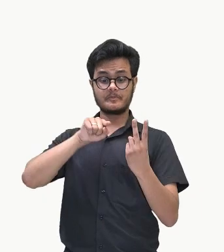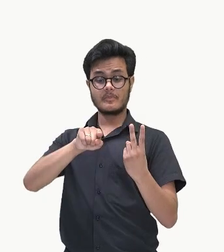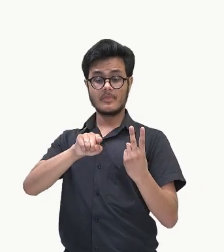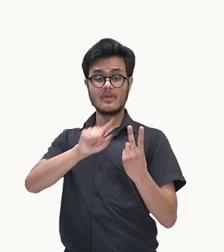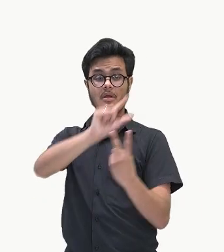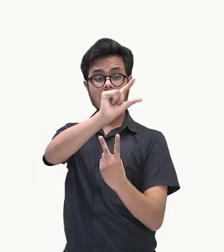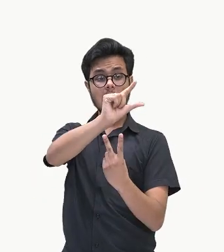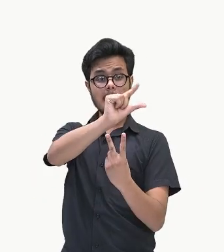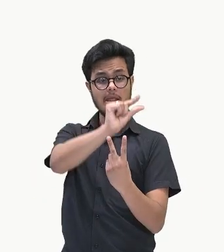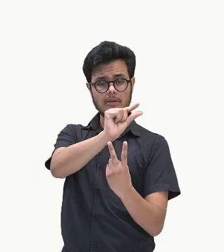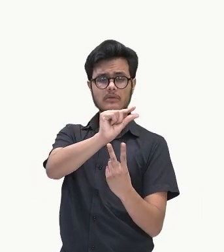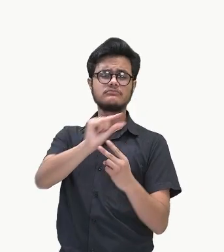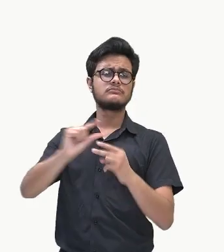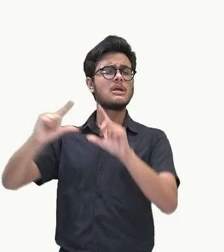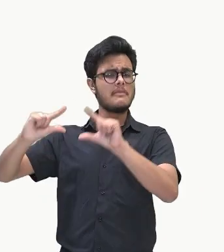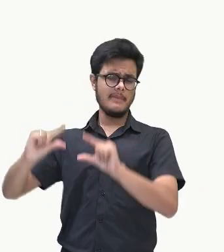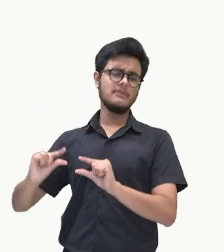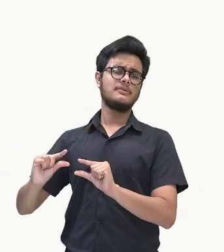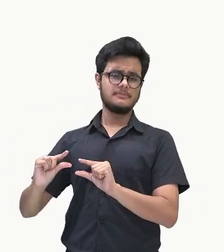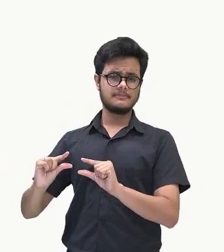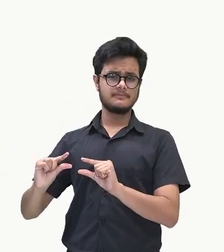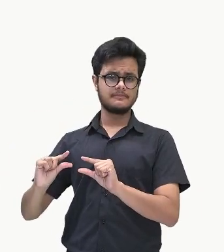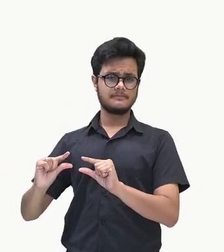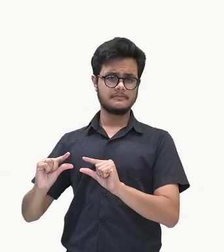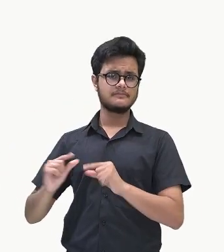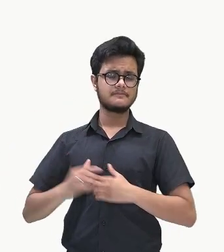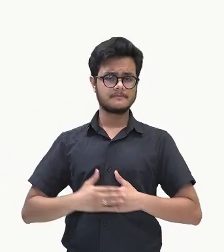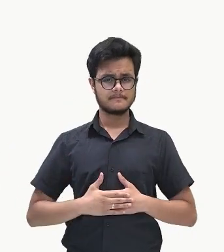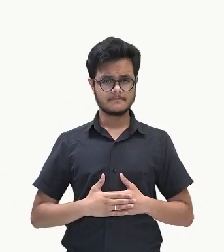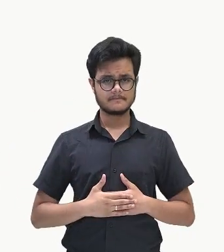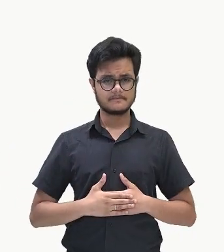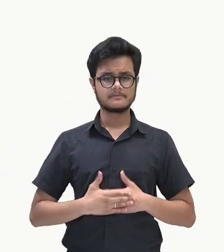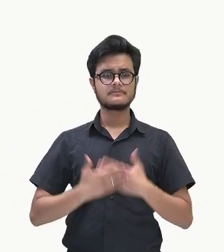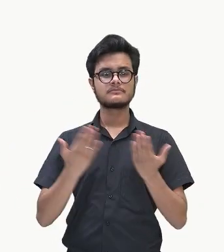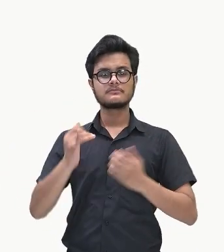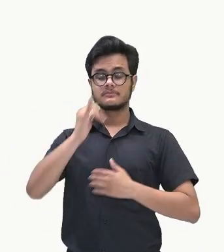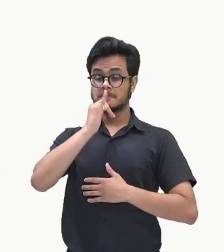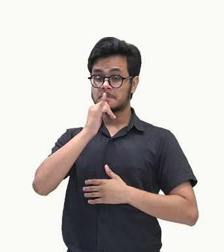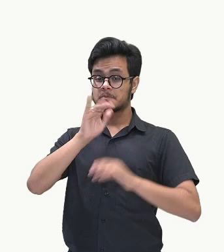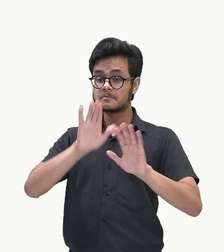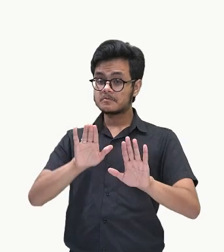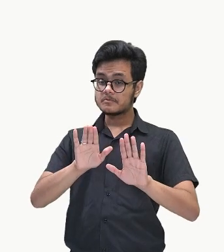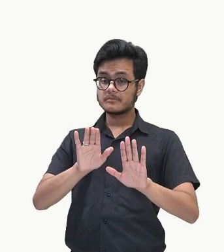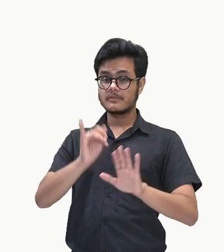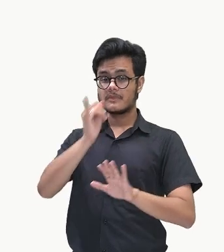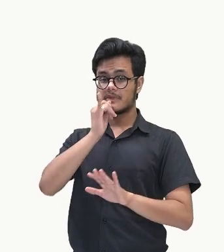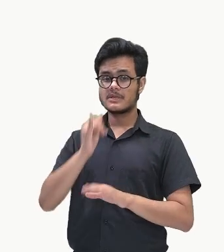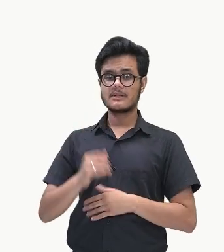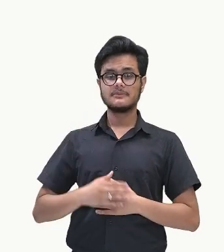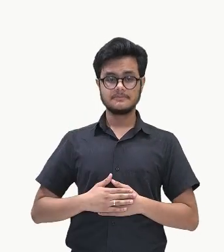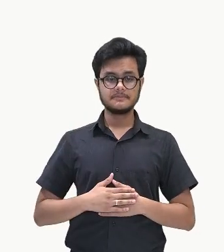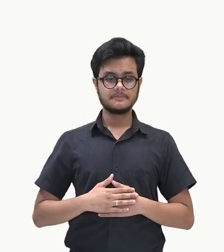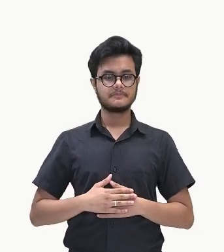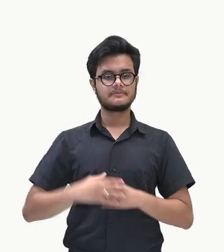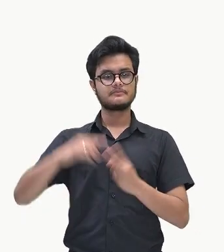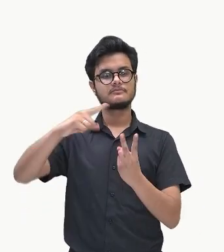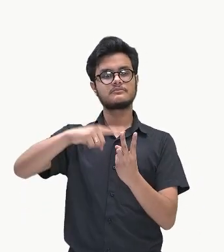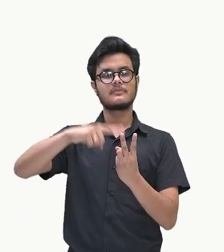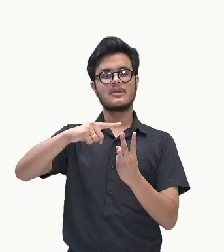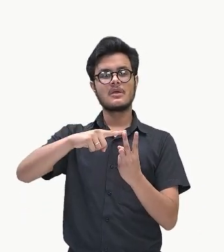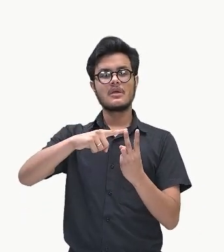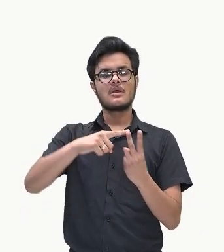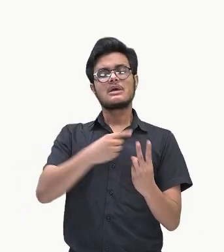menor, ele será um número maior. Aqui no caso, ó, é 3 e